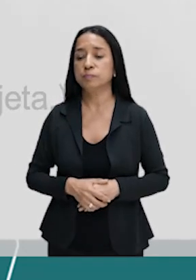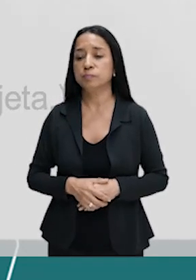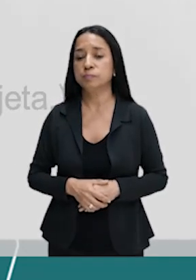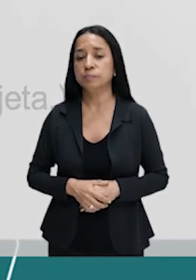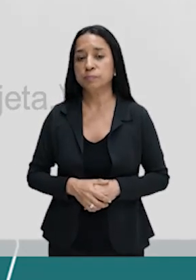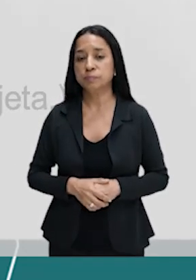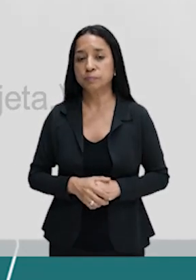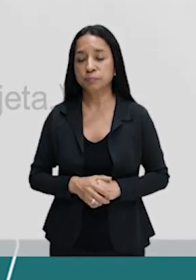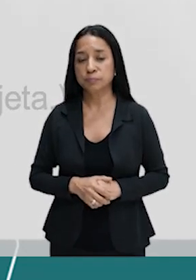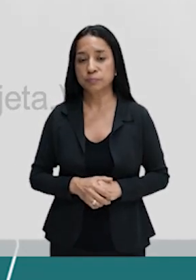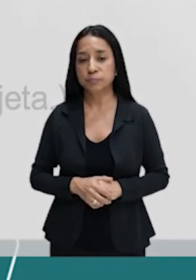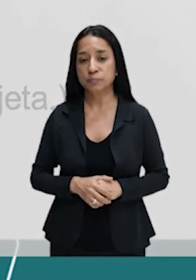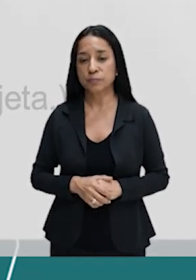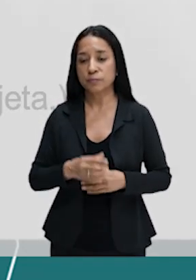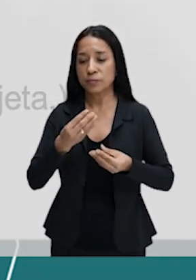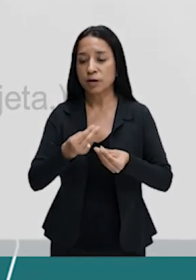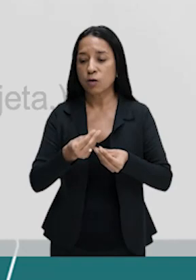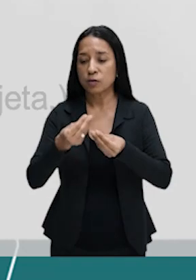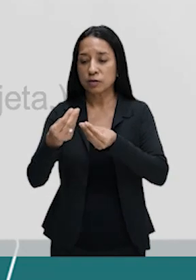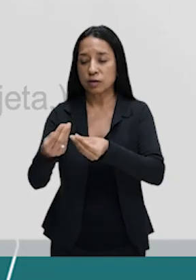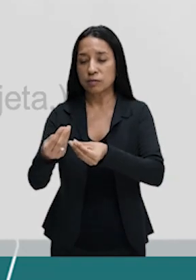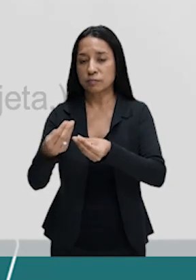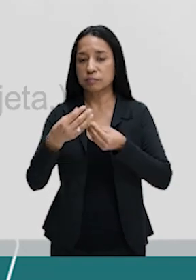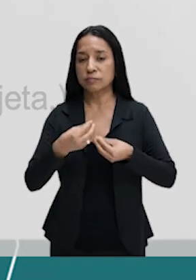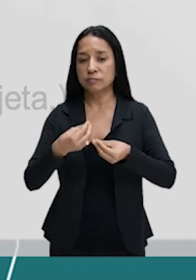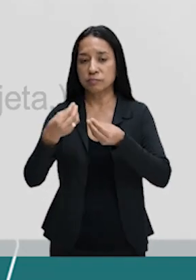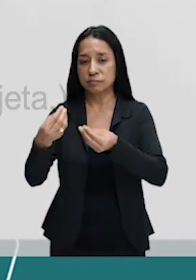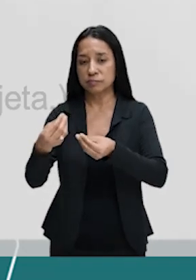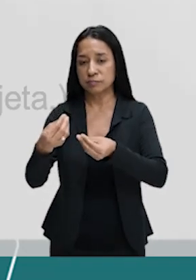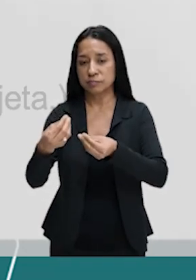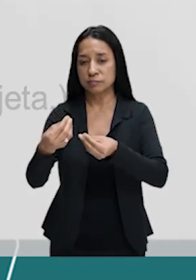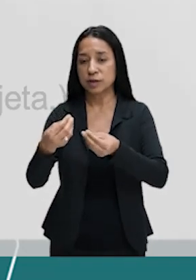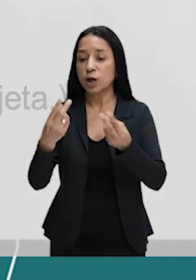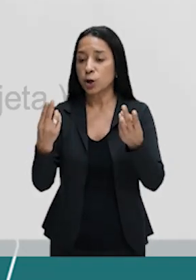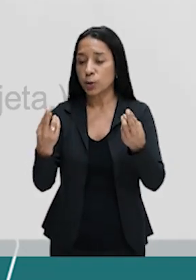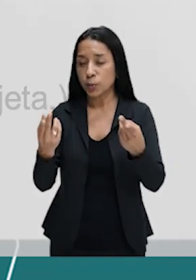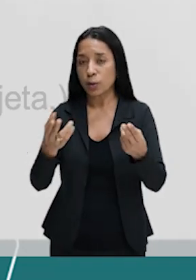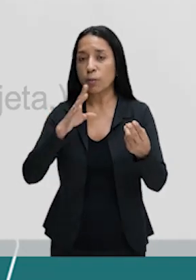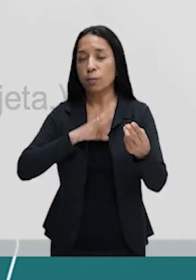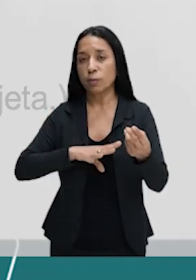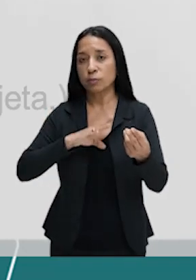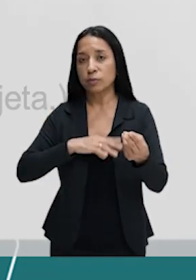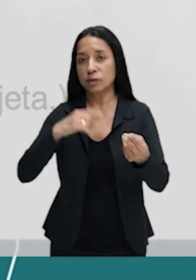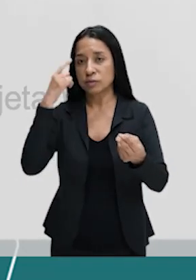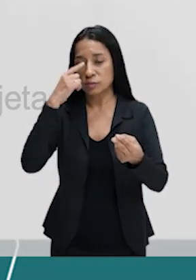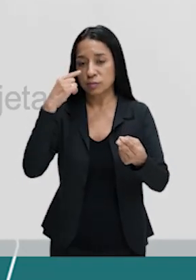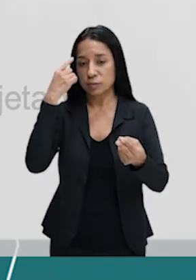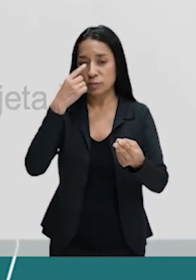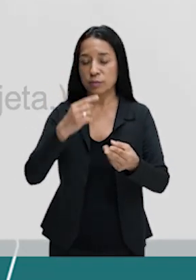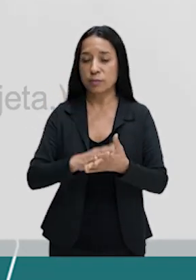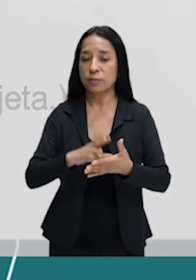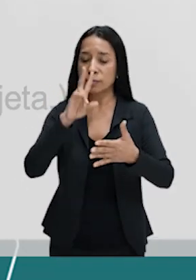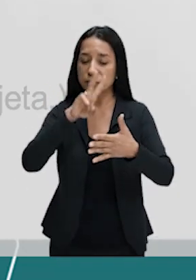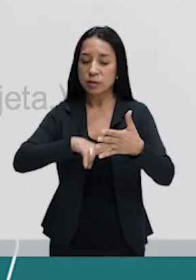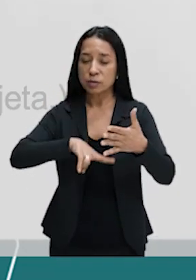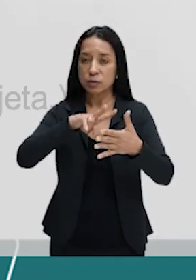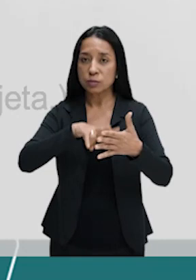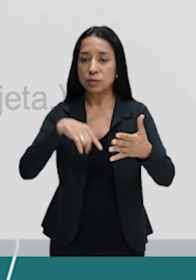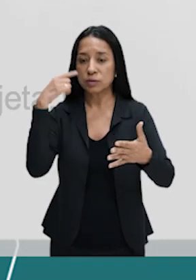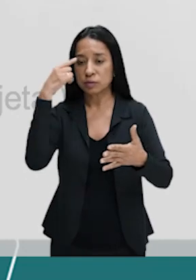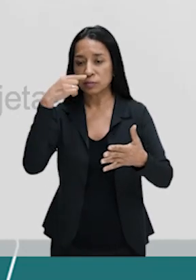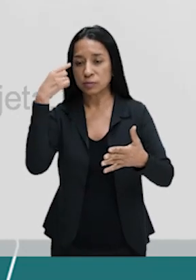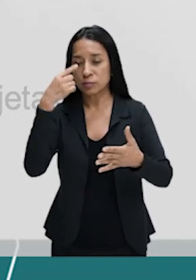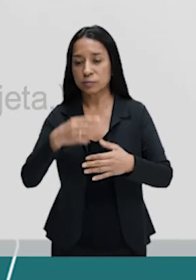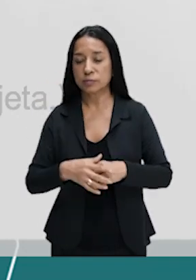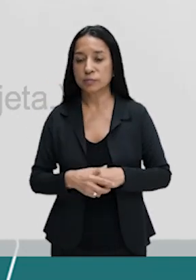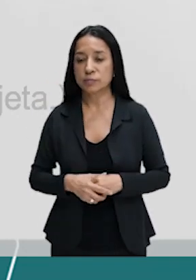Dar, que também tem a mesma formação em português e em espanhol, como é que fica? Yo doy, tú